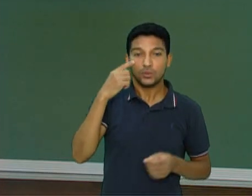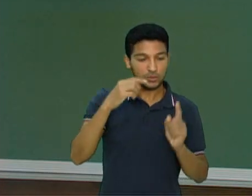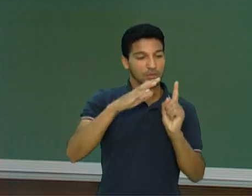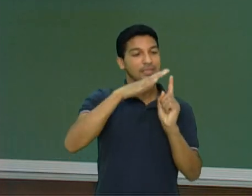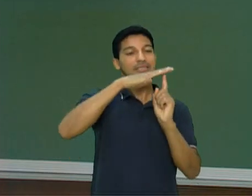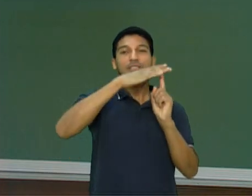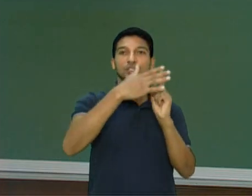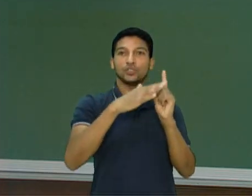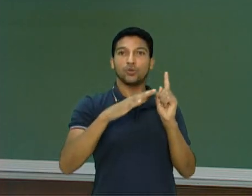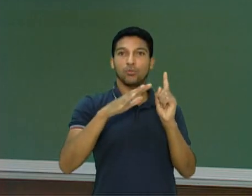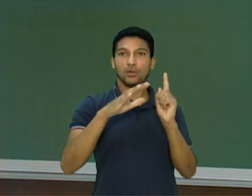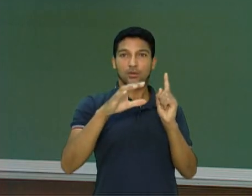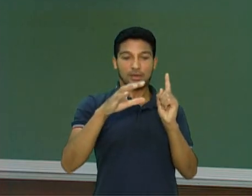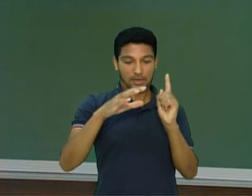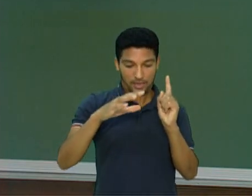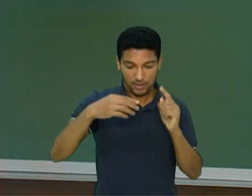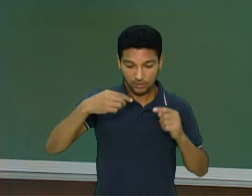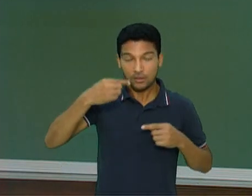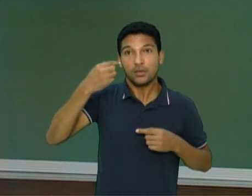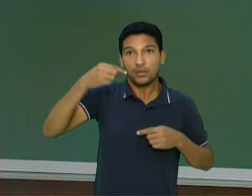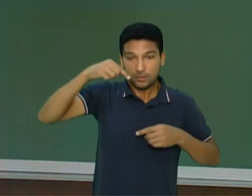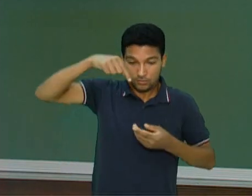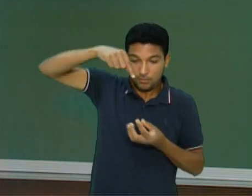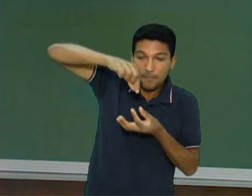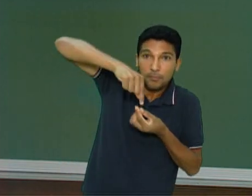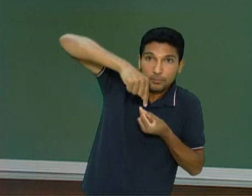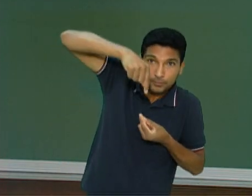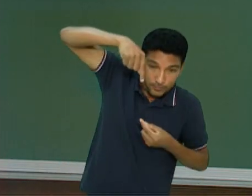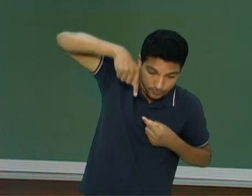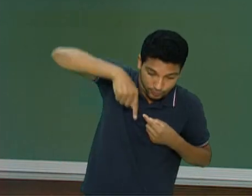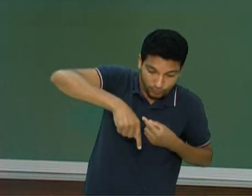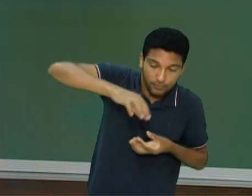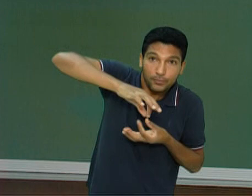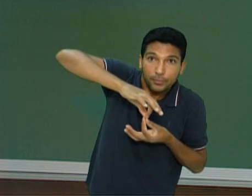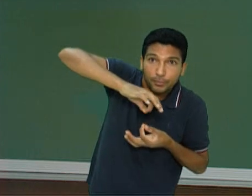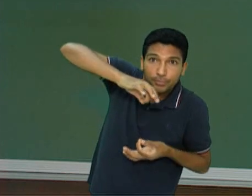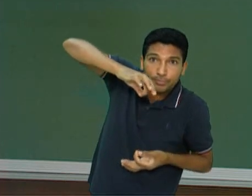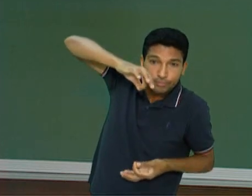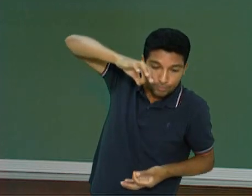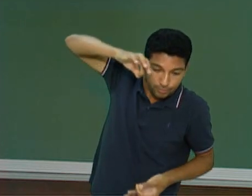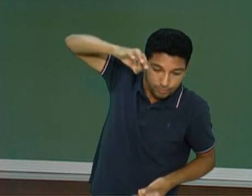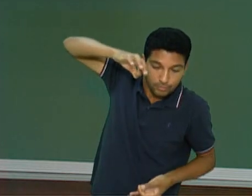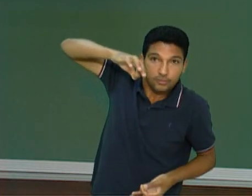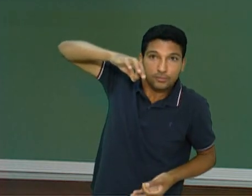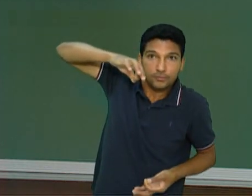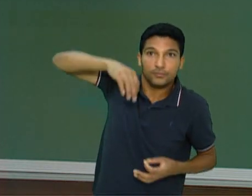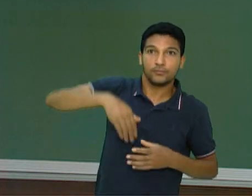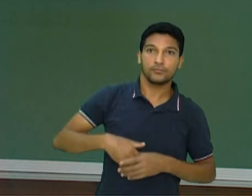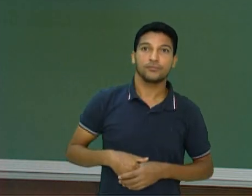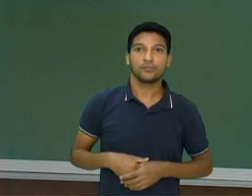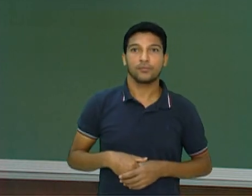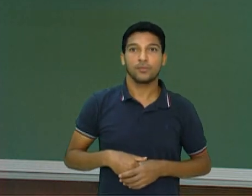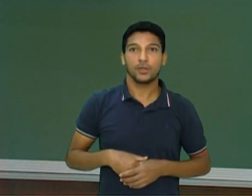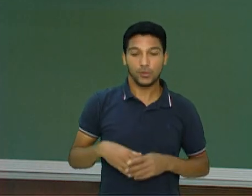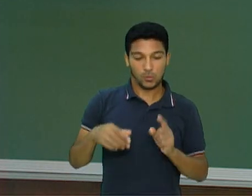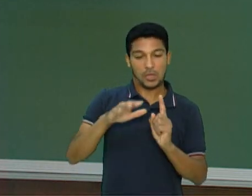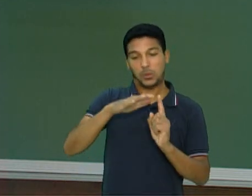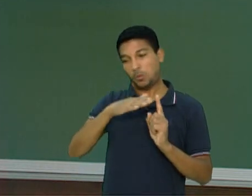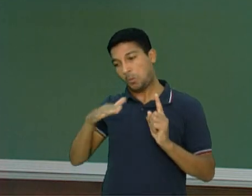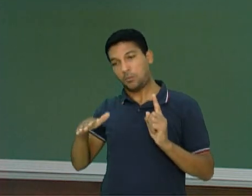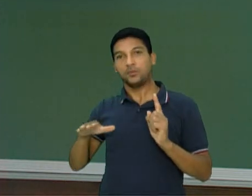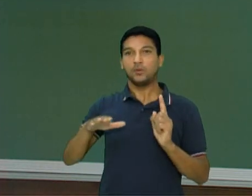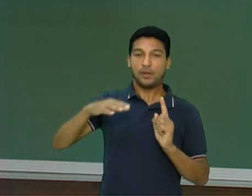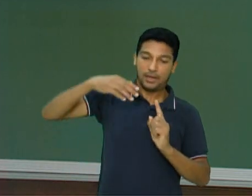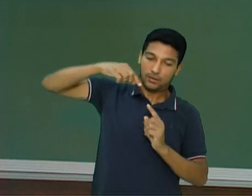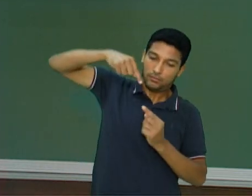você, não é isso? É o que acontece nesse segmento de reta. Então, a sombra dele estará aqui e seria um único ponto, então, a sua projeção.